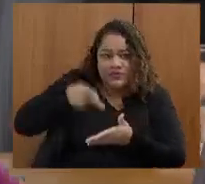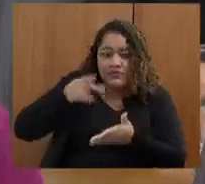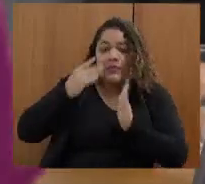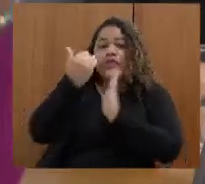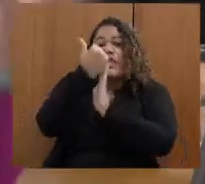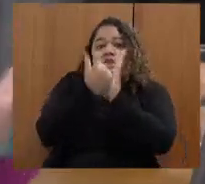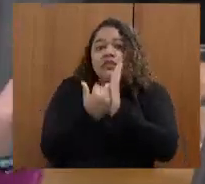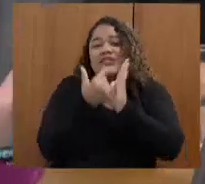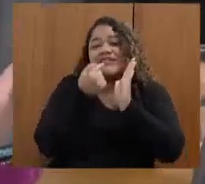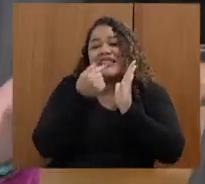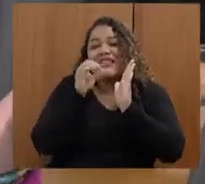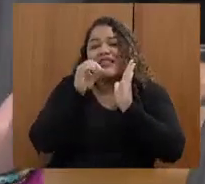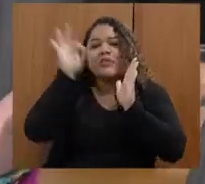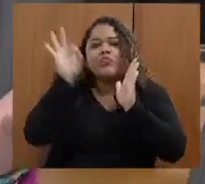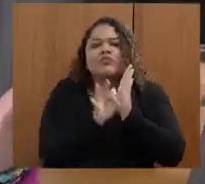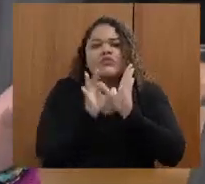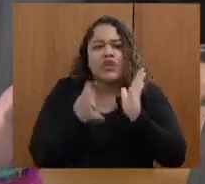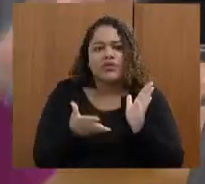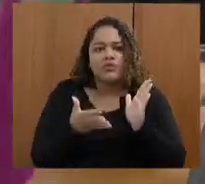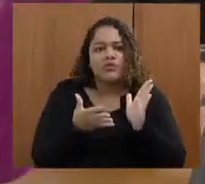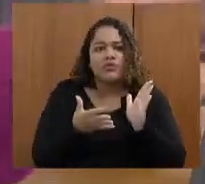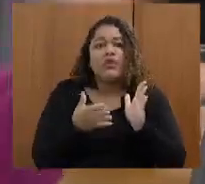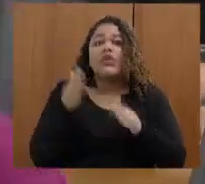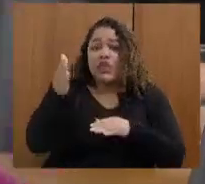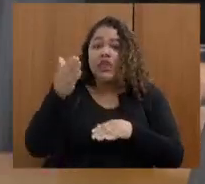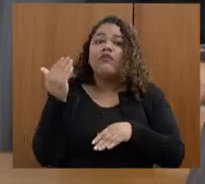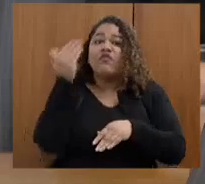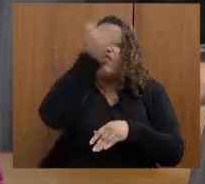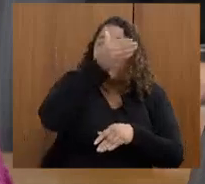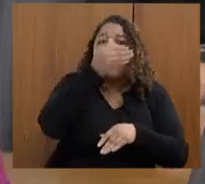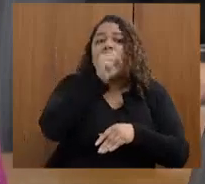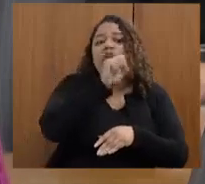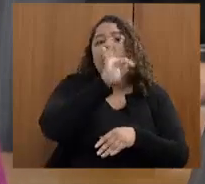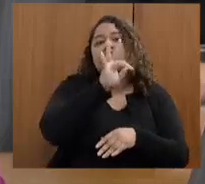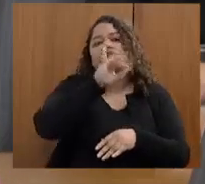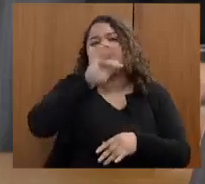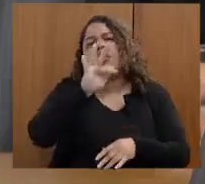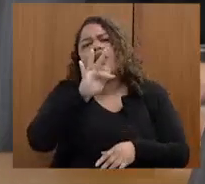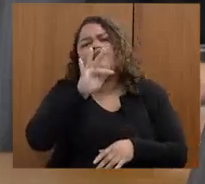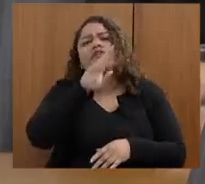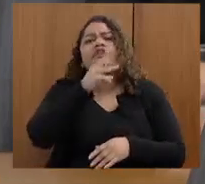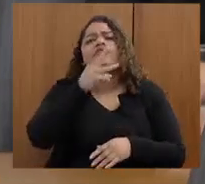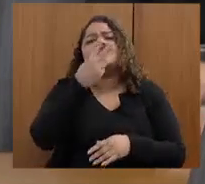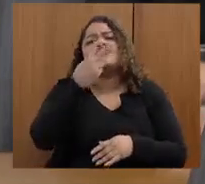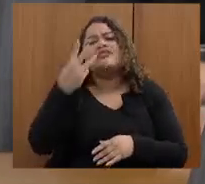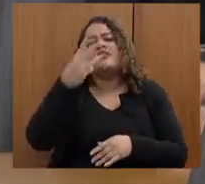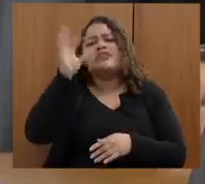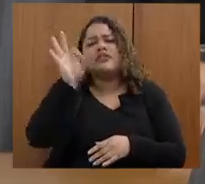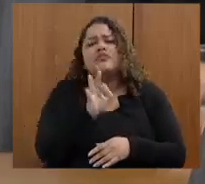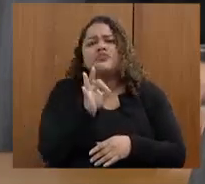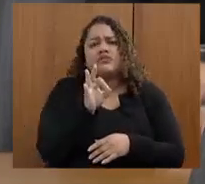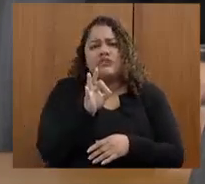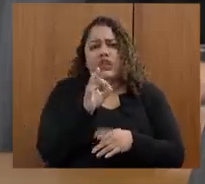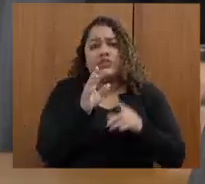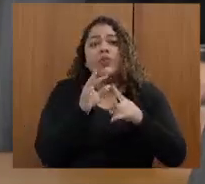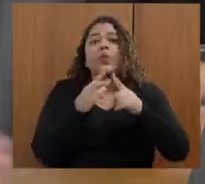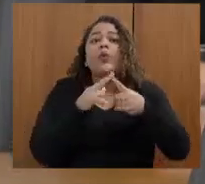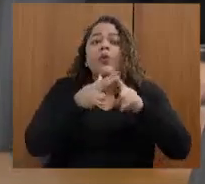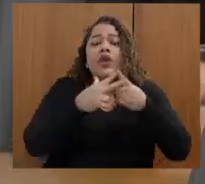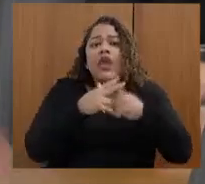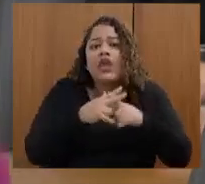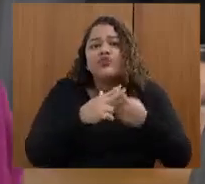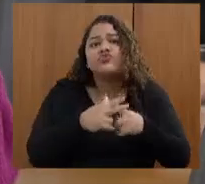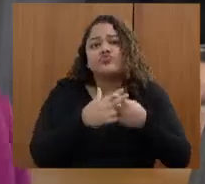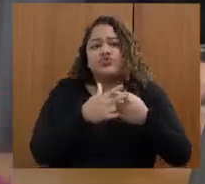e foi ao STF questionar o reajuste de 33% aprovado pela Assembleia por isso é a minha pergunta